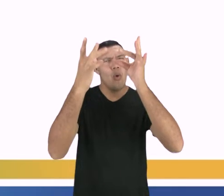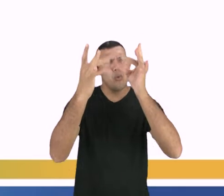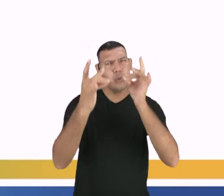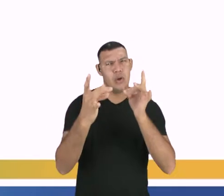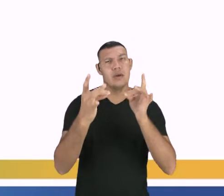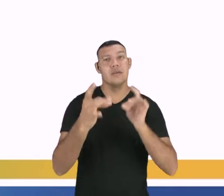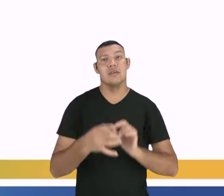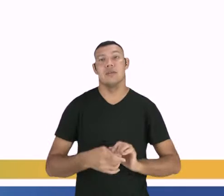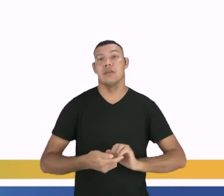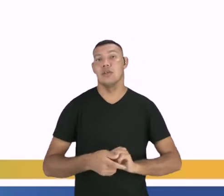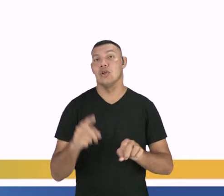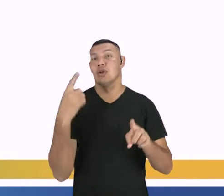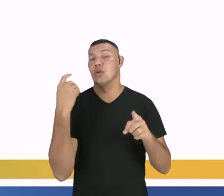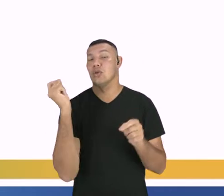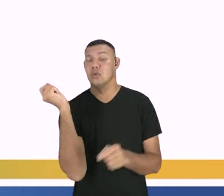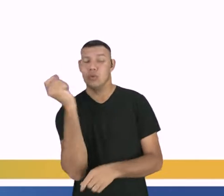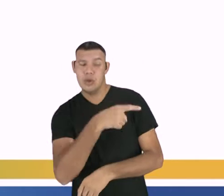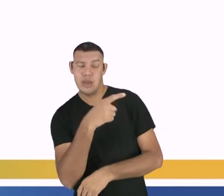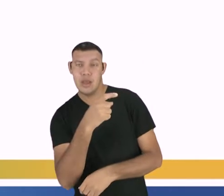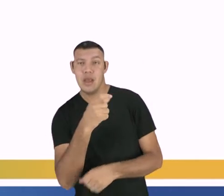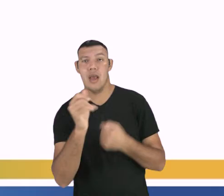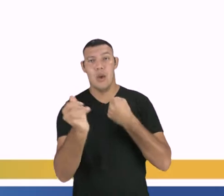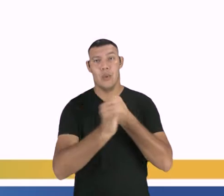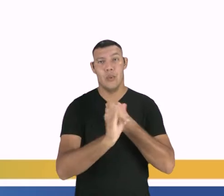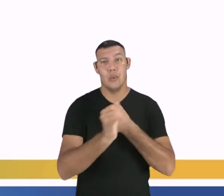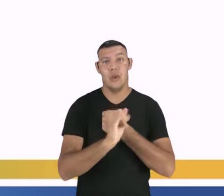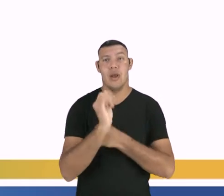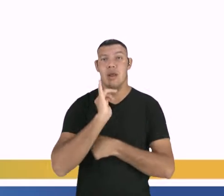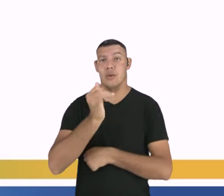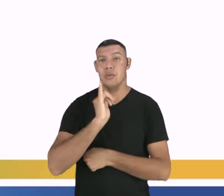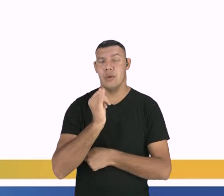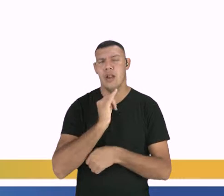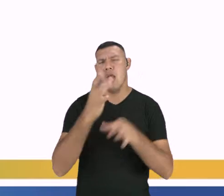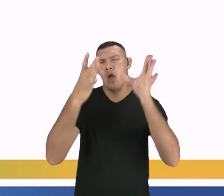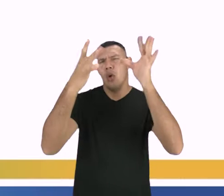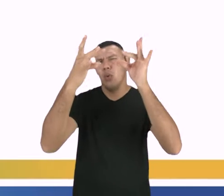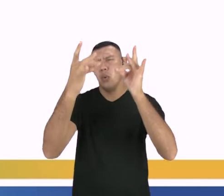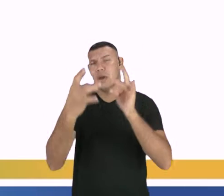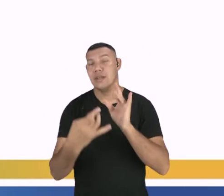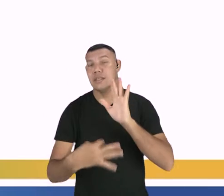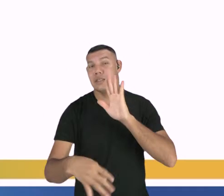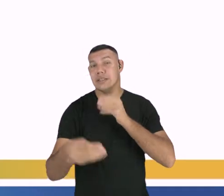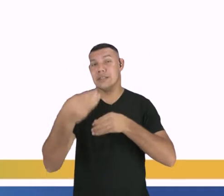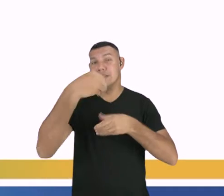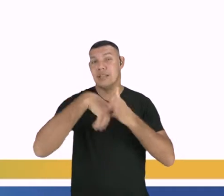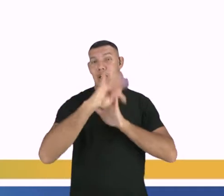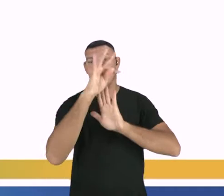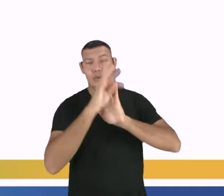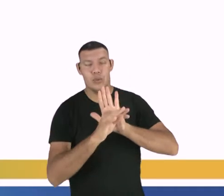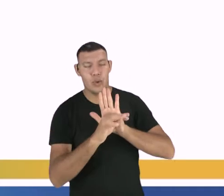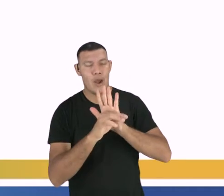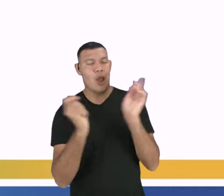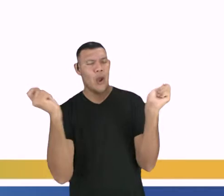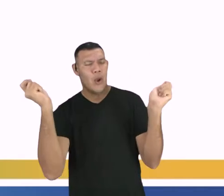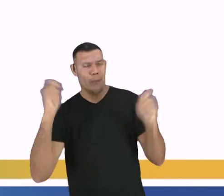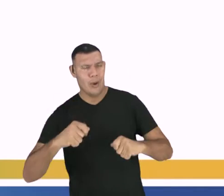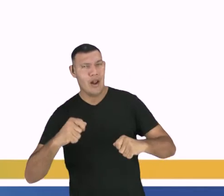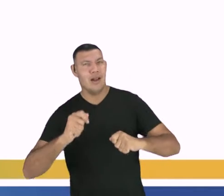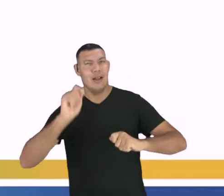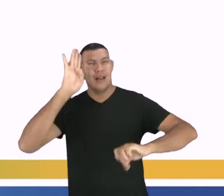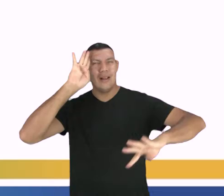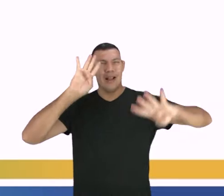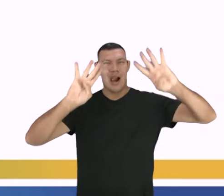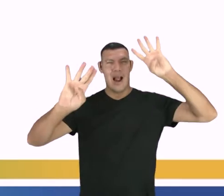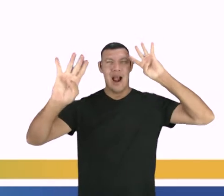crônica narrativa. A descrição dentro de um texto, ela nos possibilita imaginar